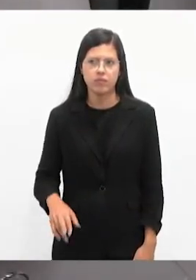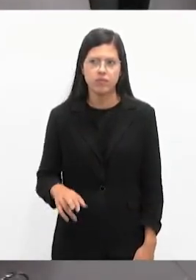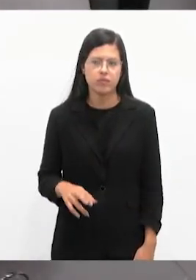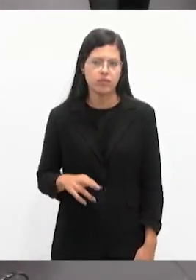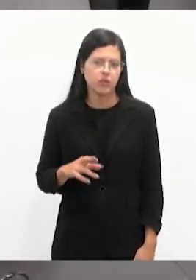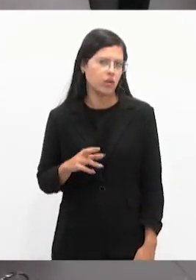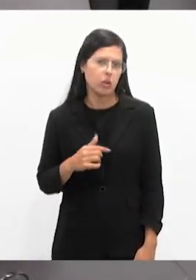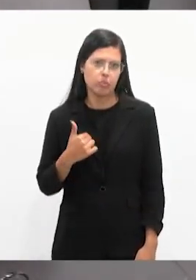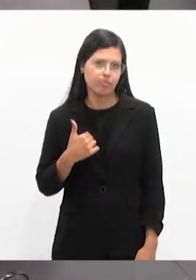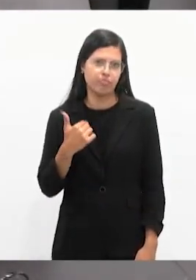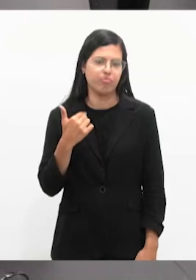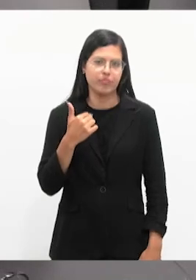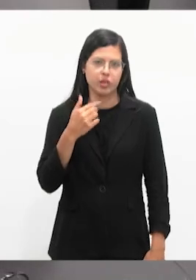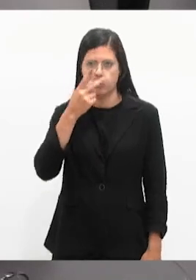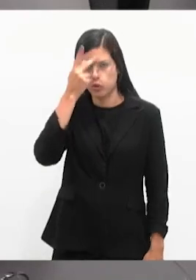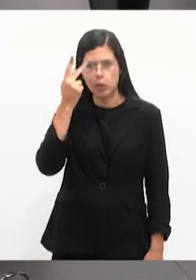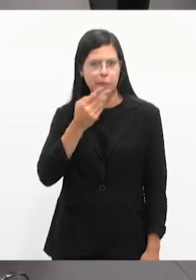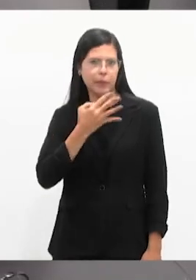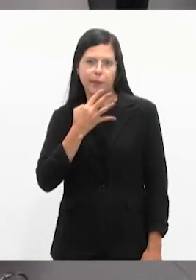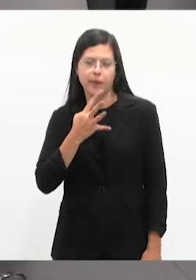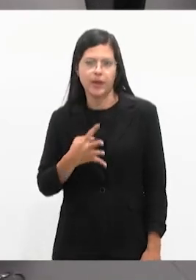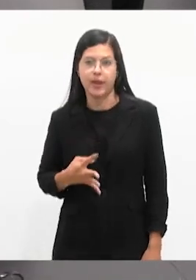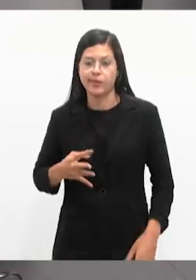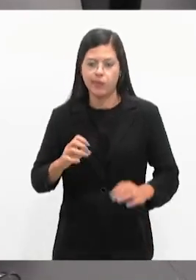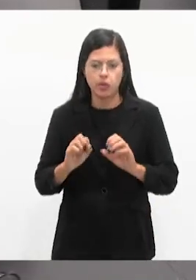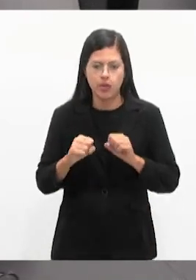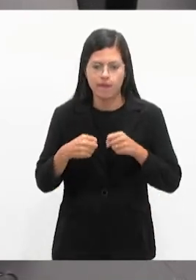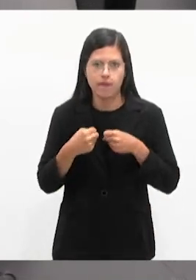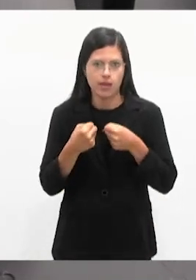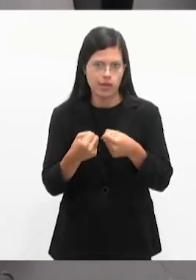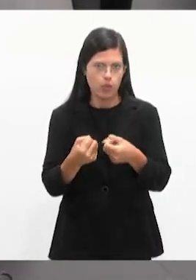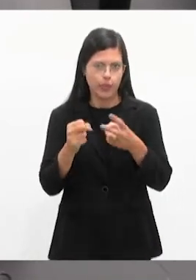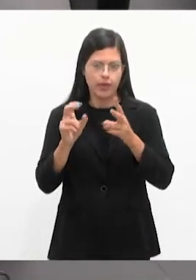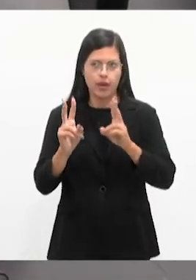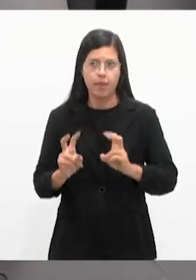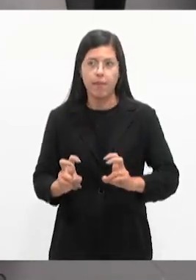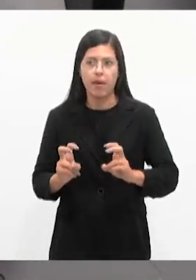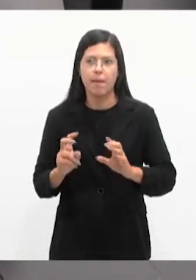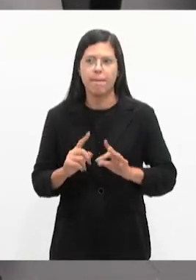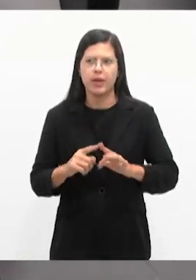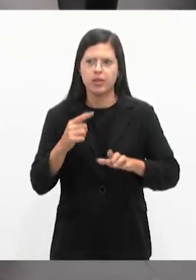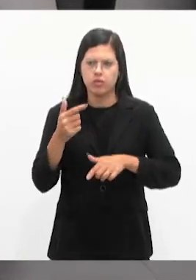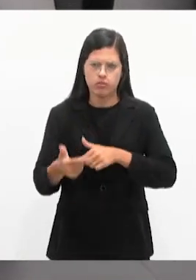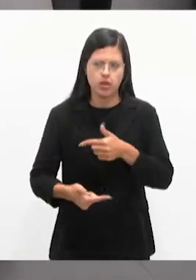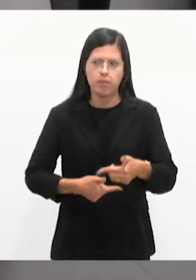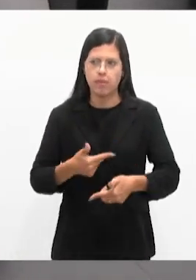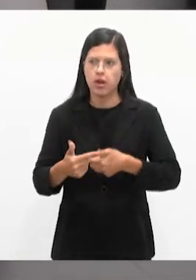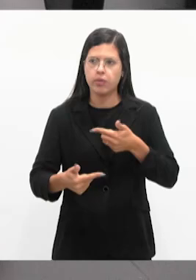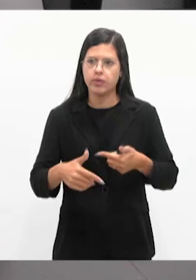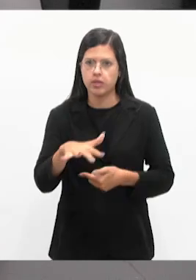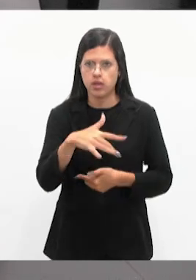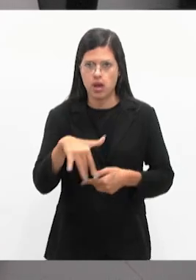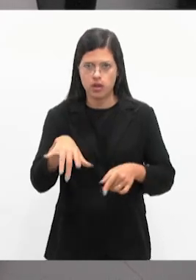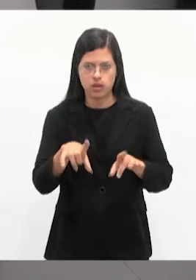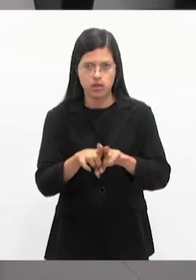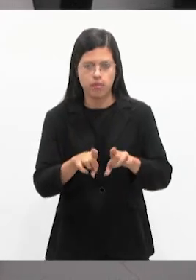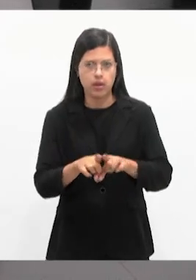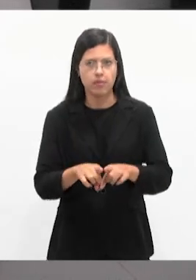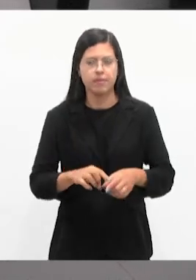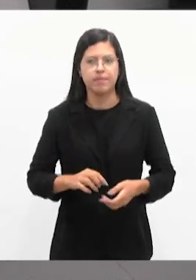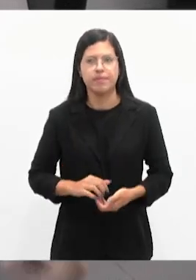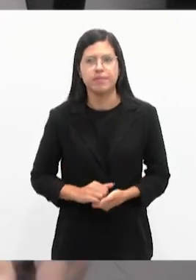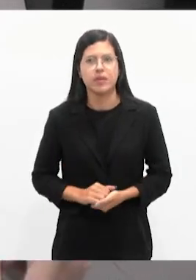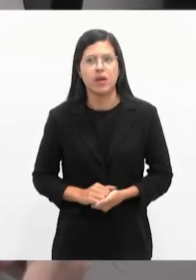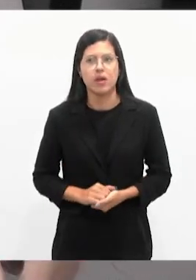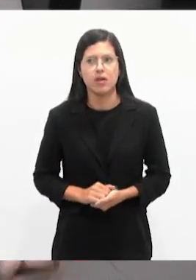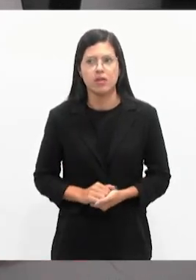conhecido por defender abertamente a pauta, mas tenho trabalhado nesse sentido também.